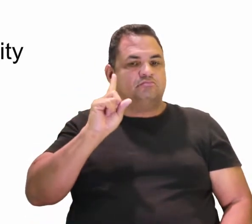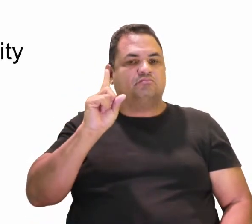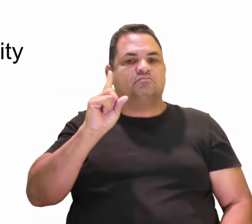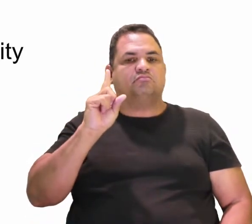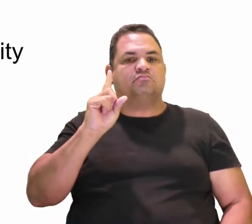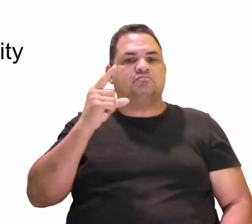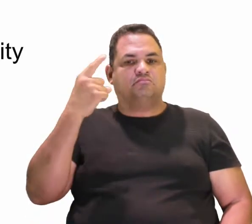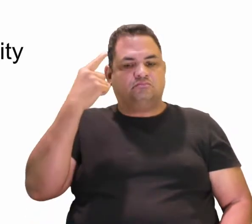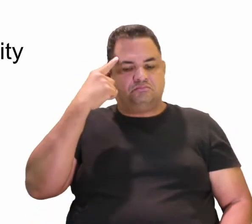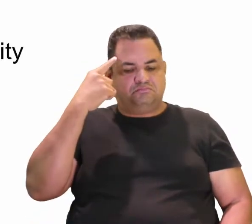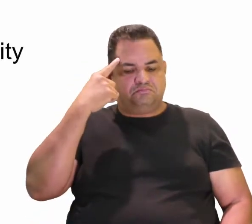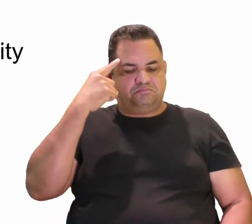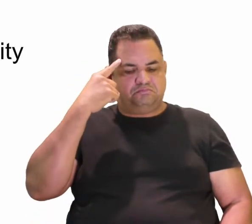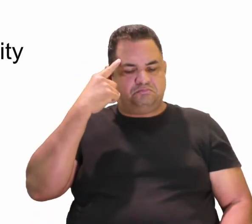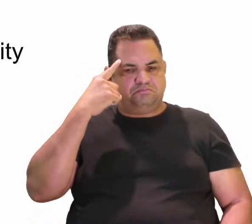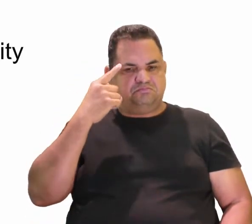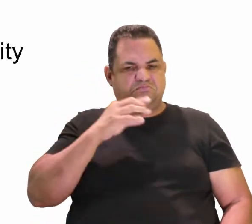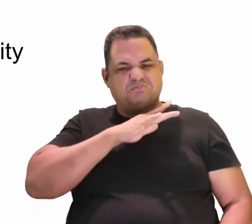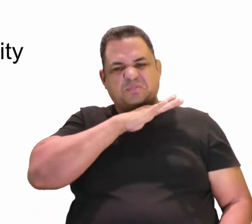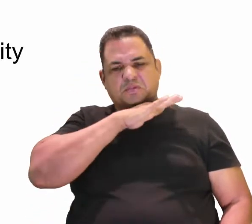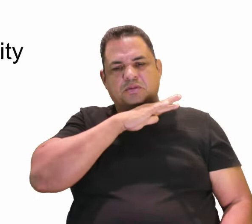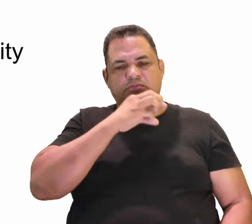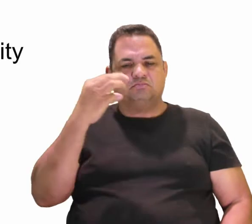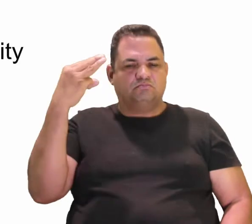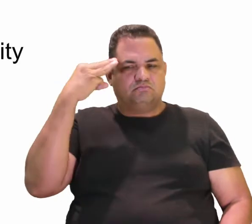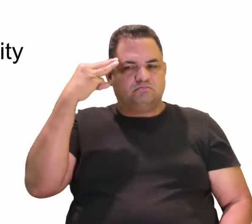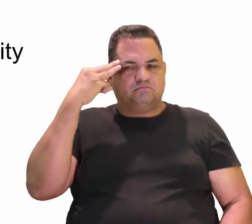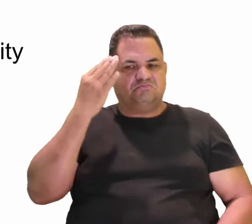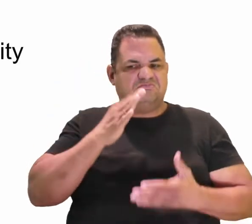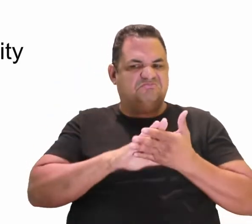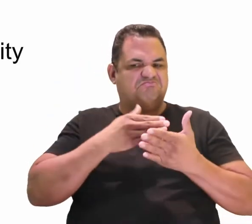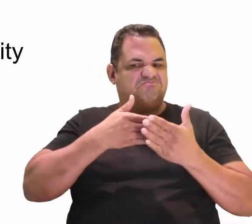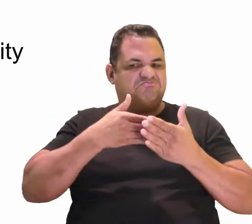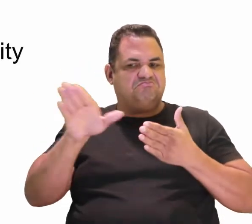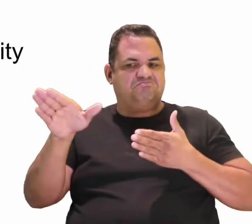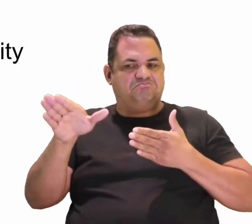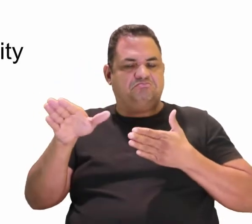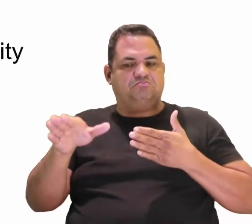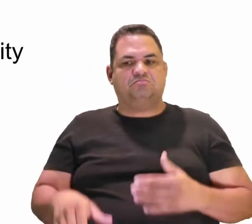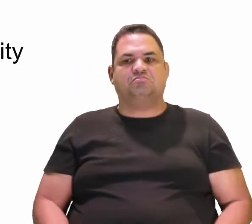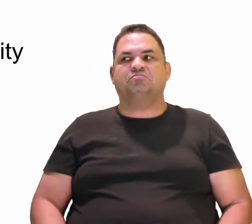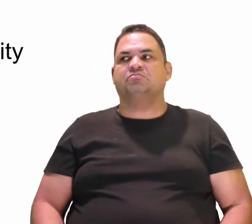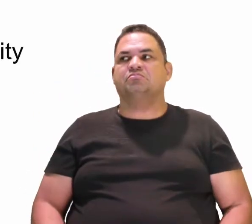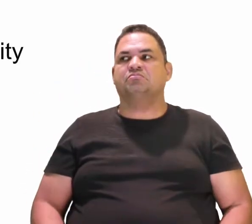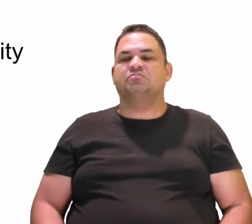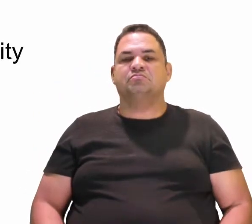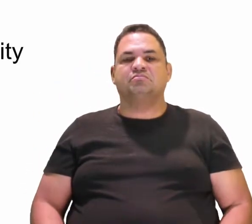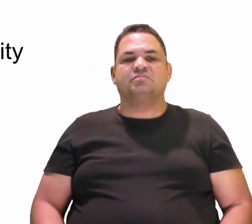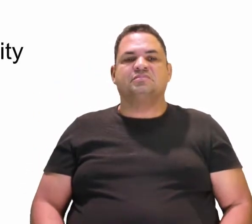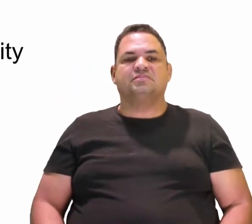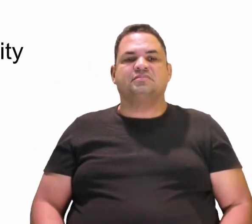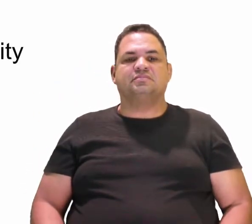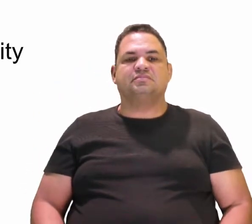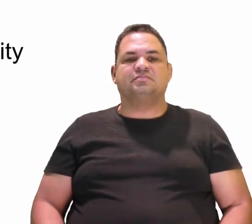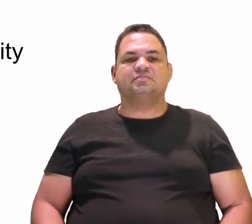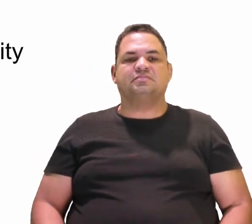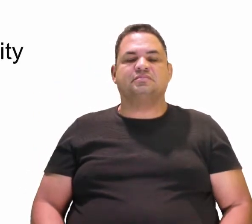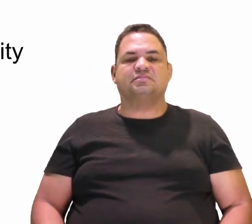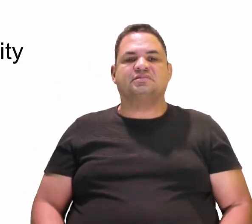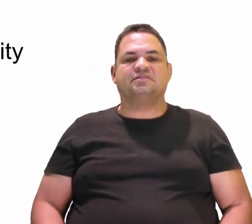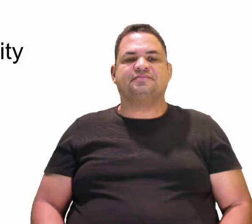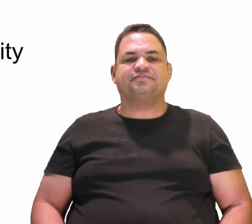os pensamentos negativos da sua mente. Então, ignore eles. Look for good qualities